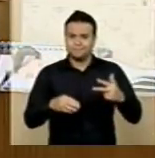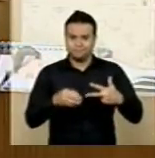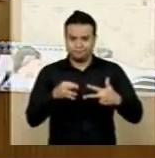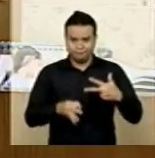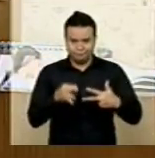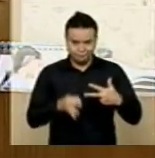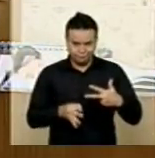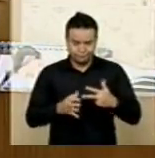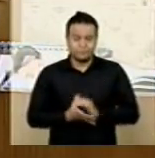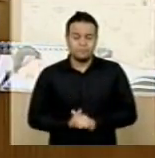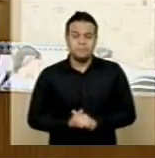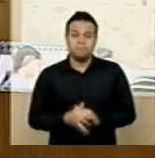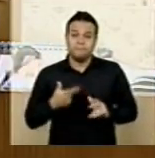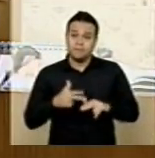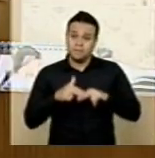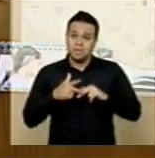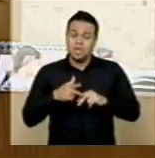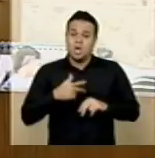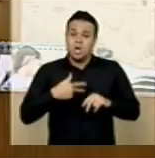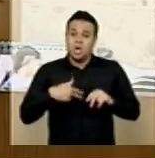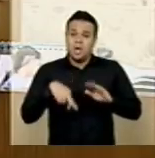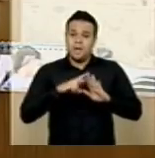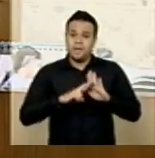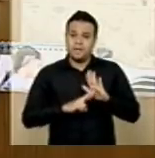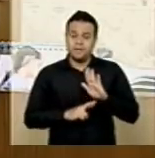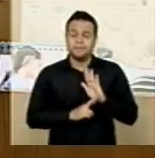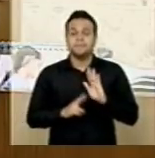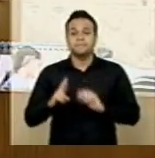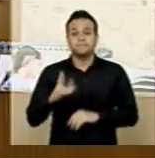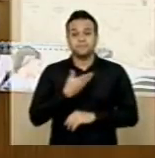quando essas normas estaduais